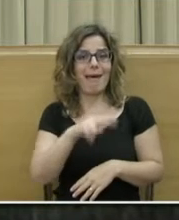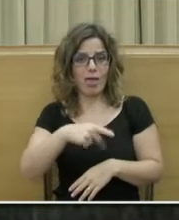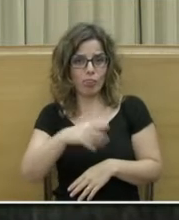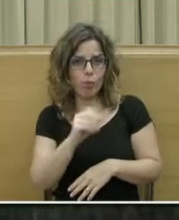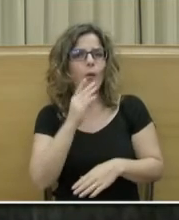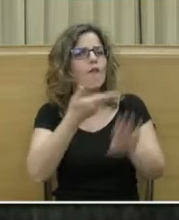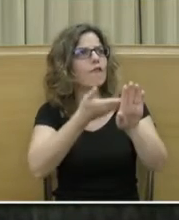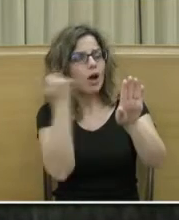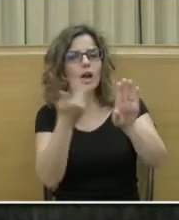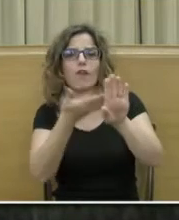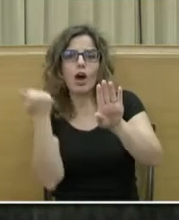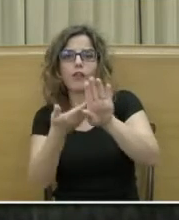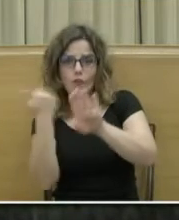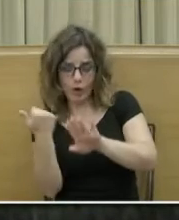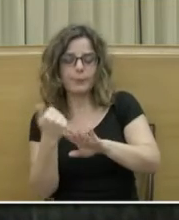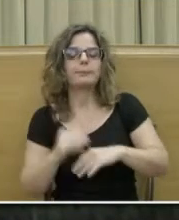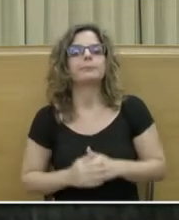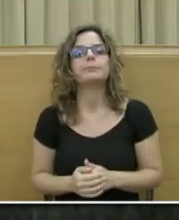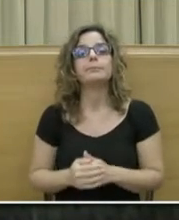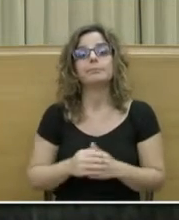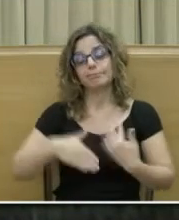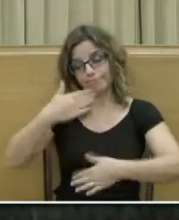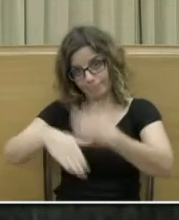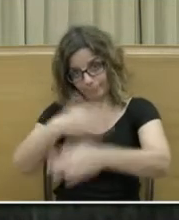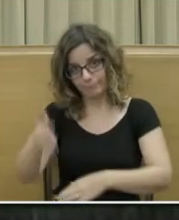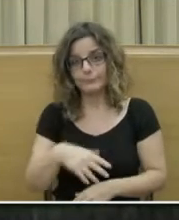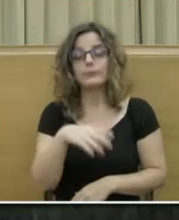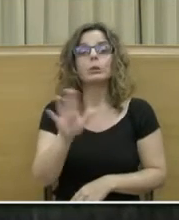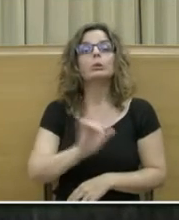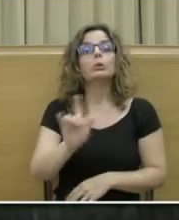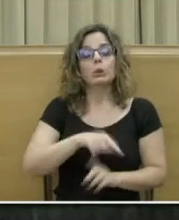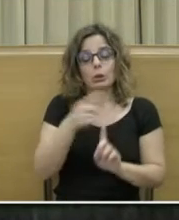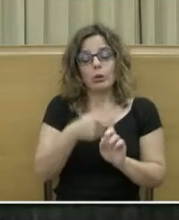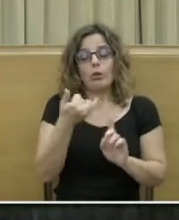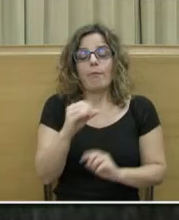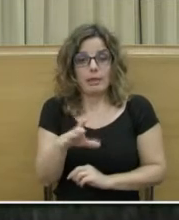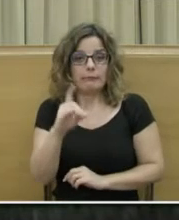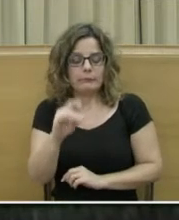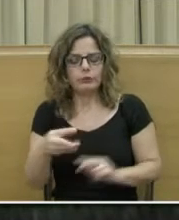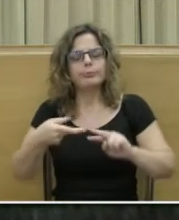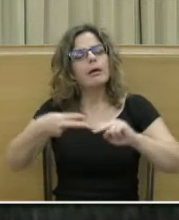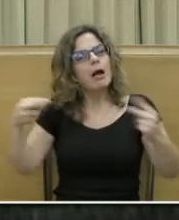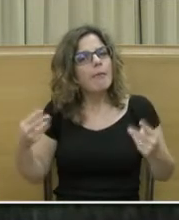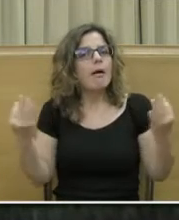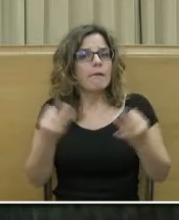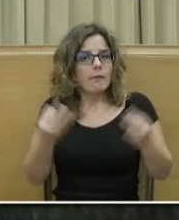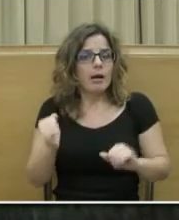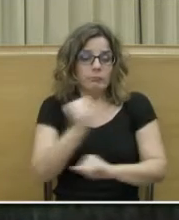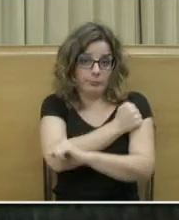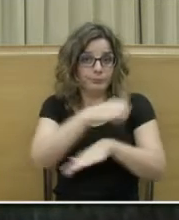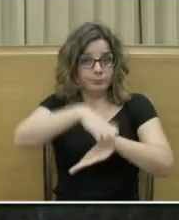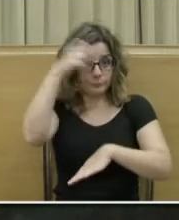fibrocimento. Em julho de 2016, a Câmara Municipal deu conta que dos